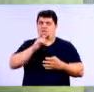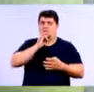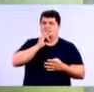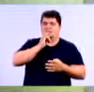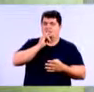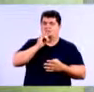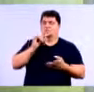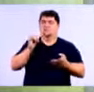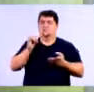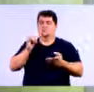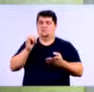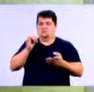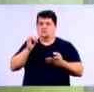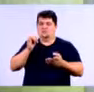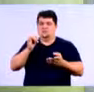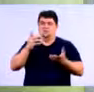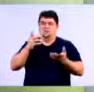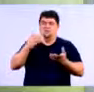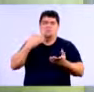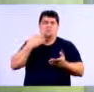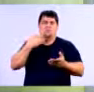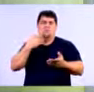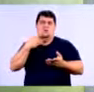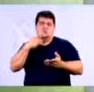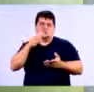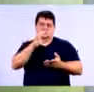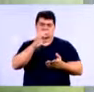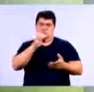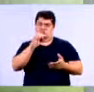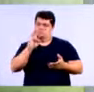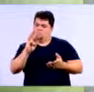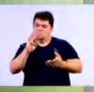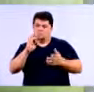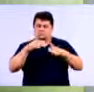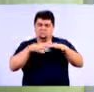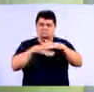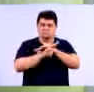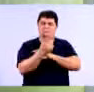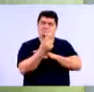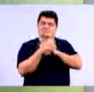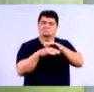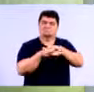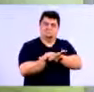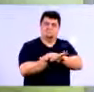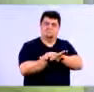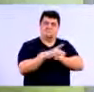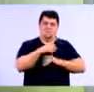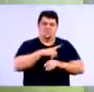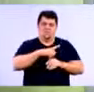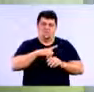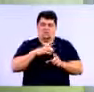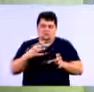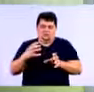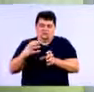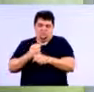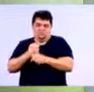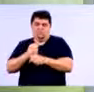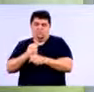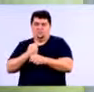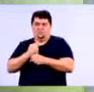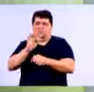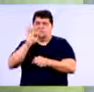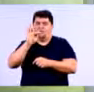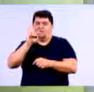quando eu aplico 1 milhão ao banco no CDB, eu vou associar essa minha rentabilidade a um fundo DI, é onde